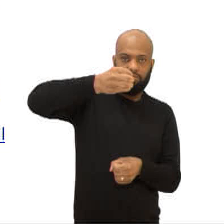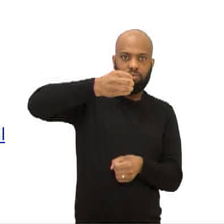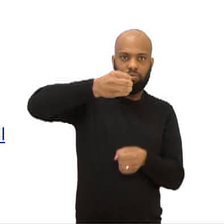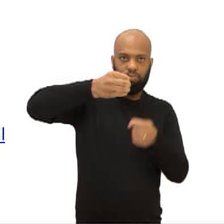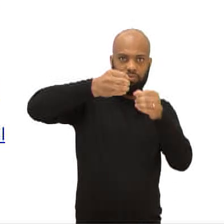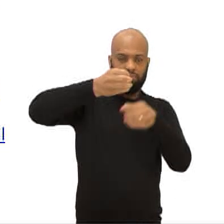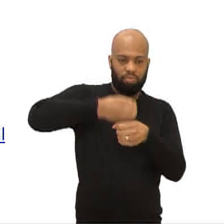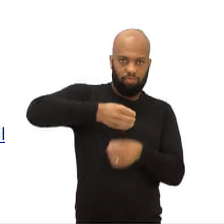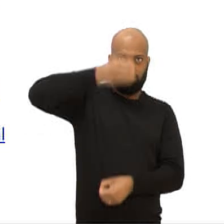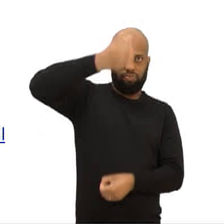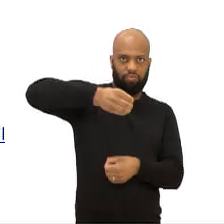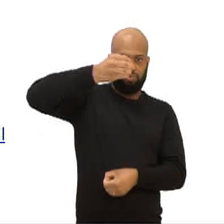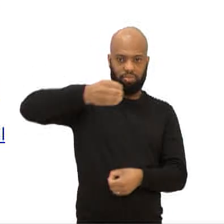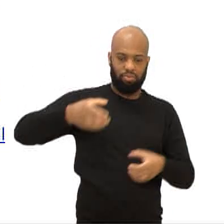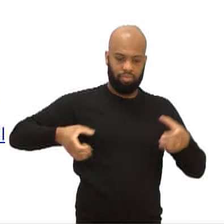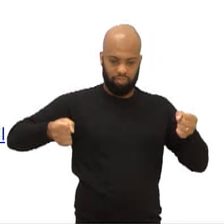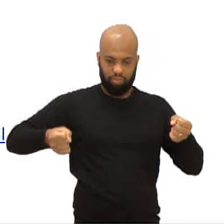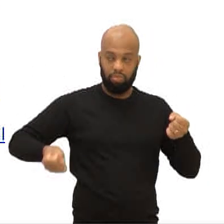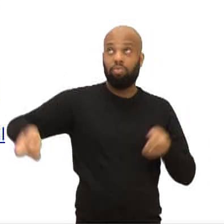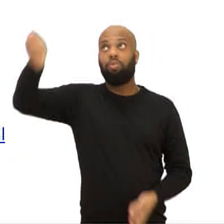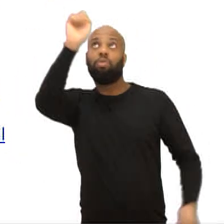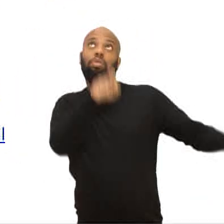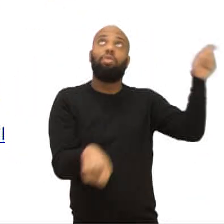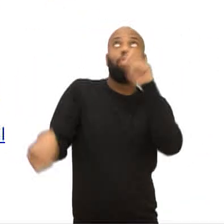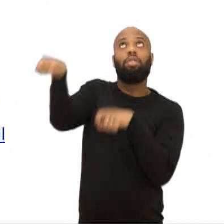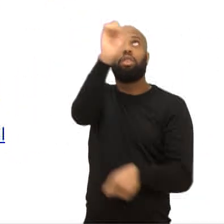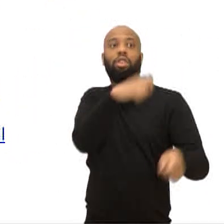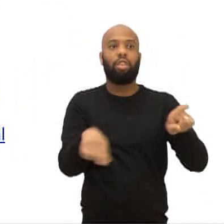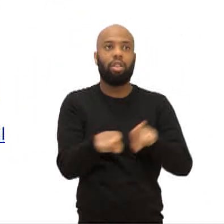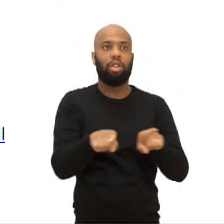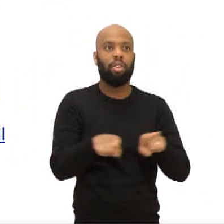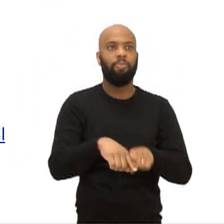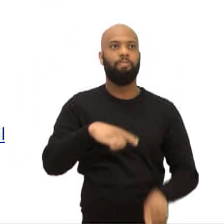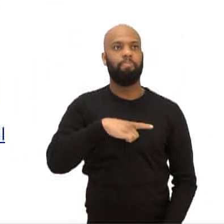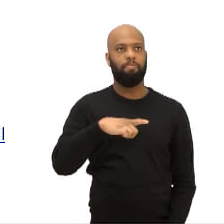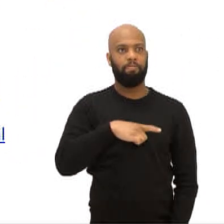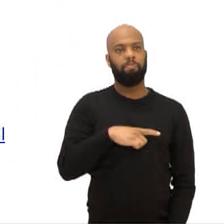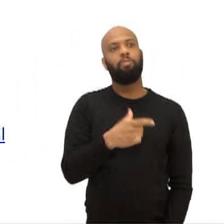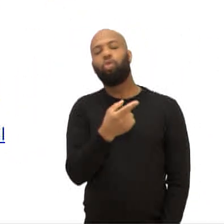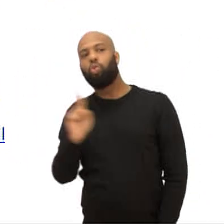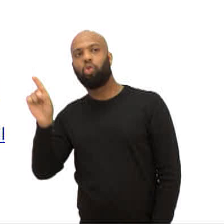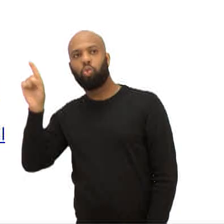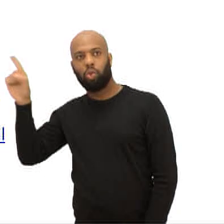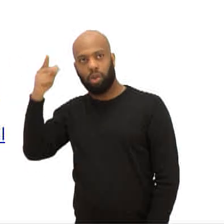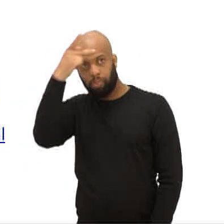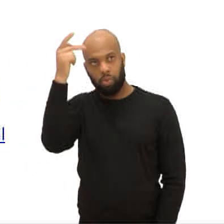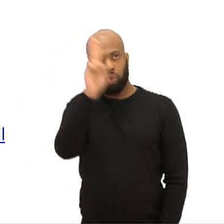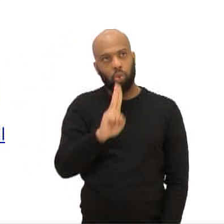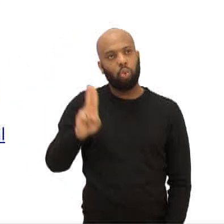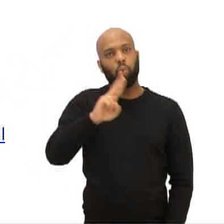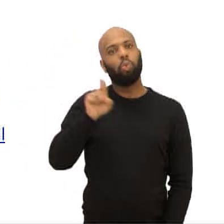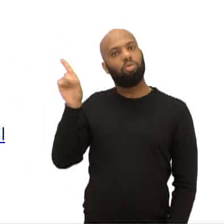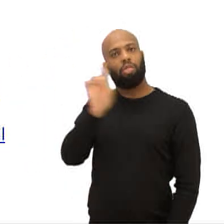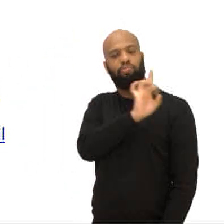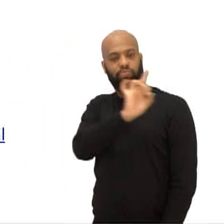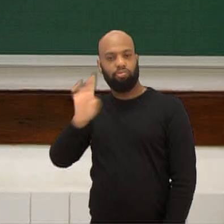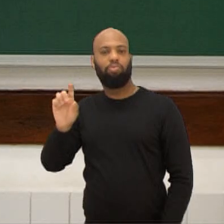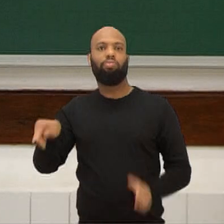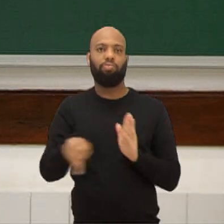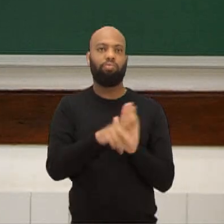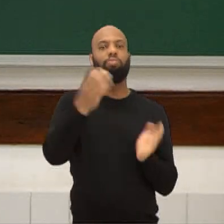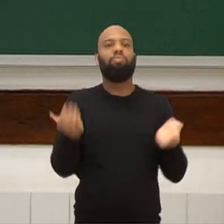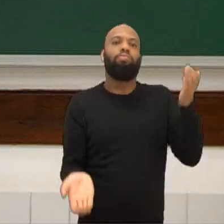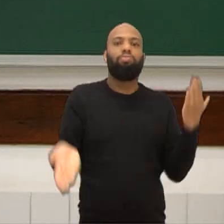têm inúmeras formas e inúmeros materiais, e os swings, né, que as pessoas usam também para malabares.